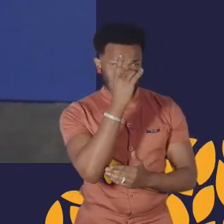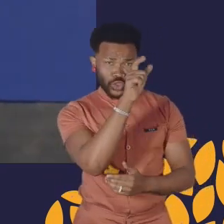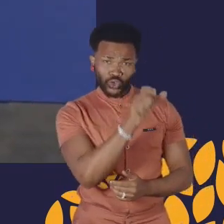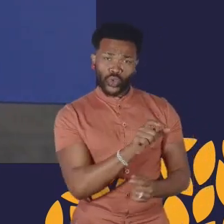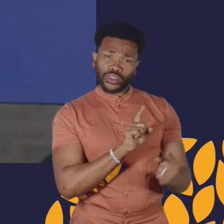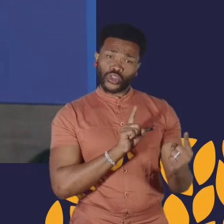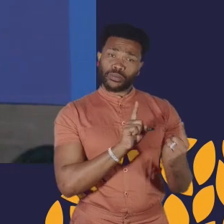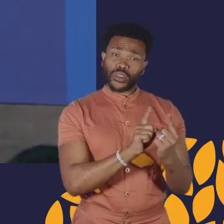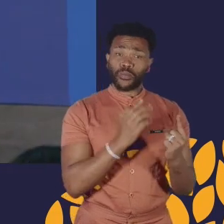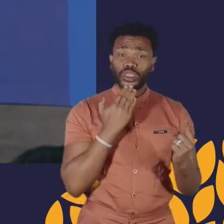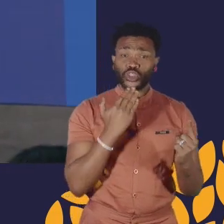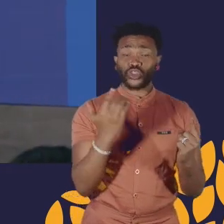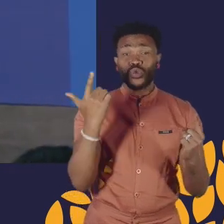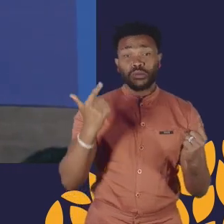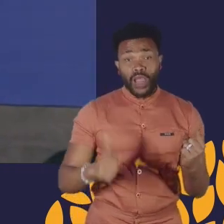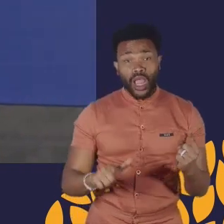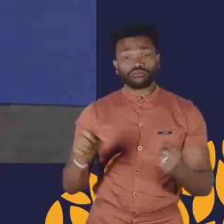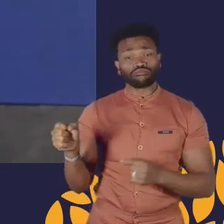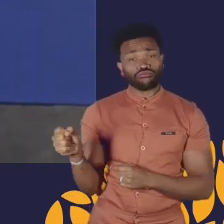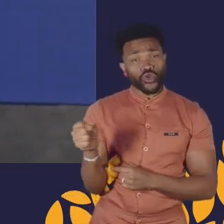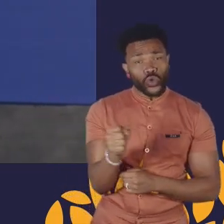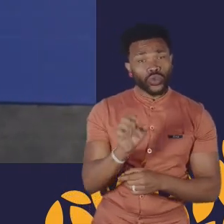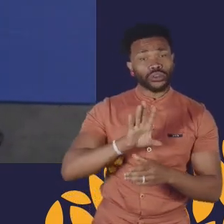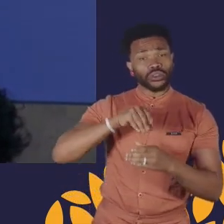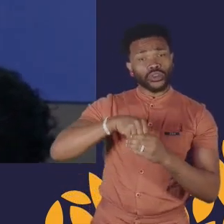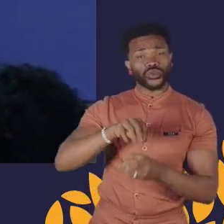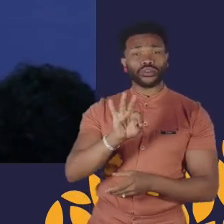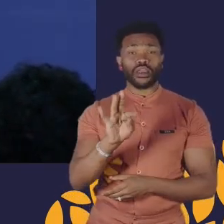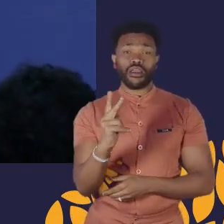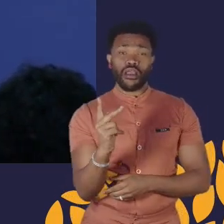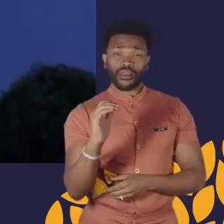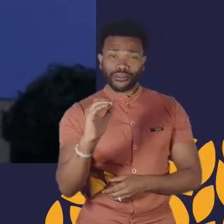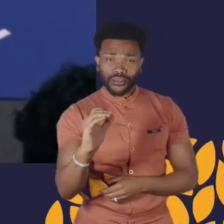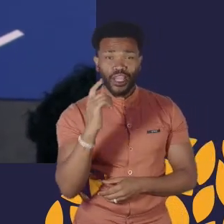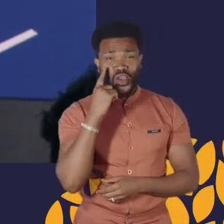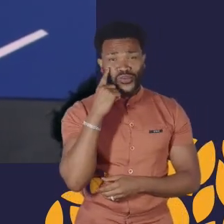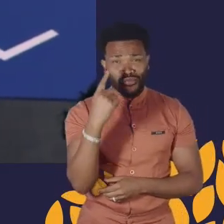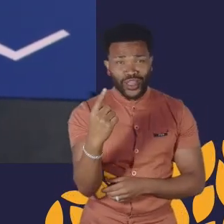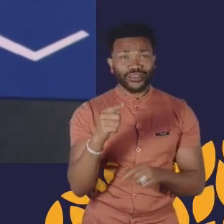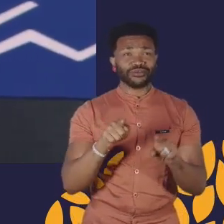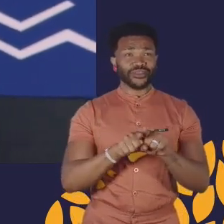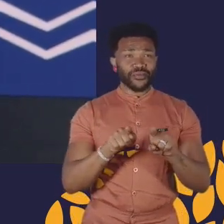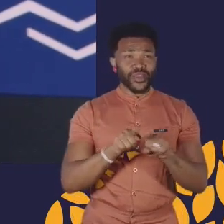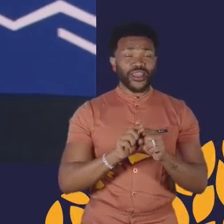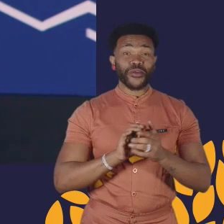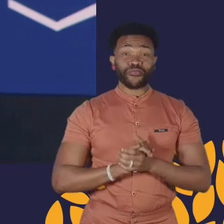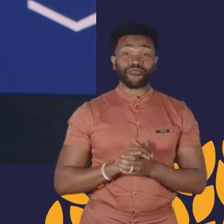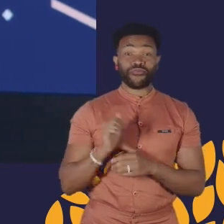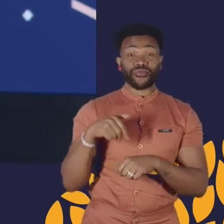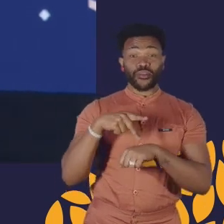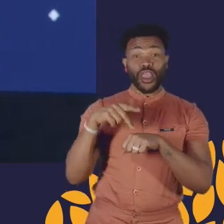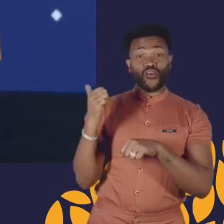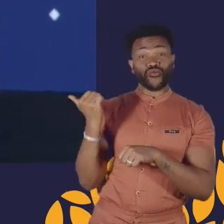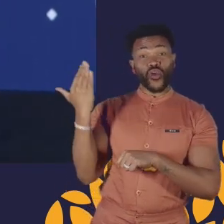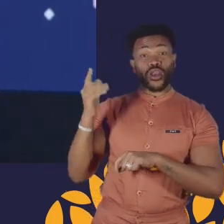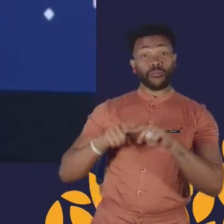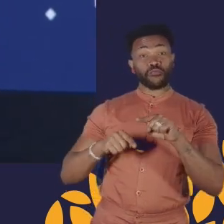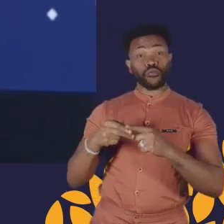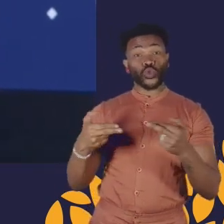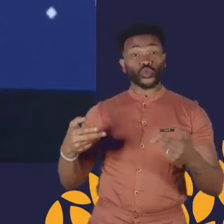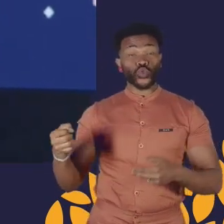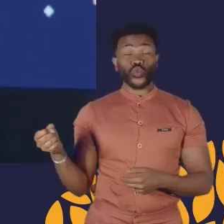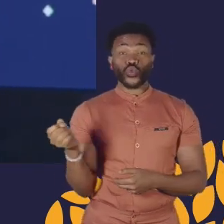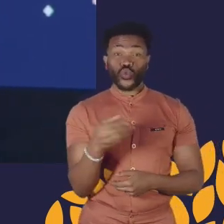buscando mais, foi se introduzindo um pouco de THC, vieram os óleos full espectro, lá fora vindo produtos